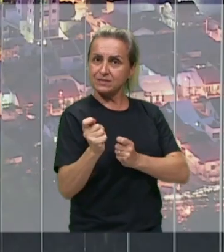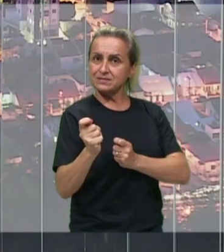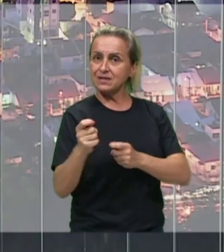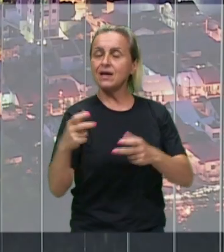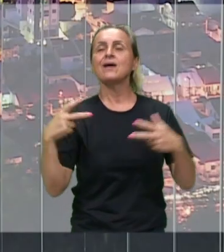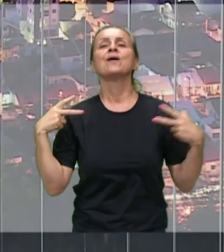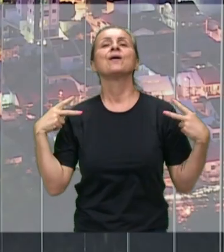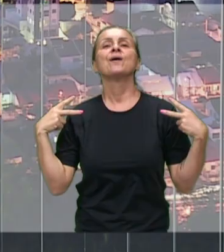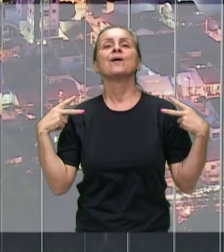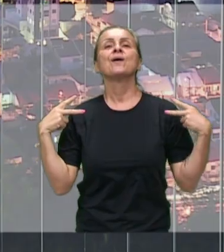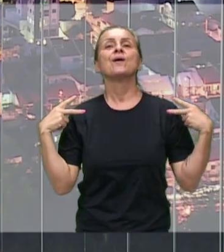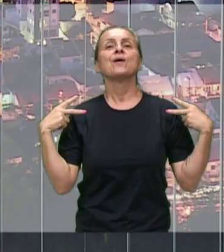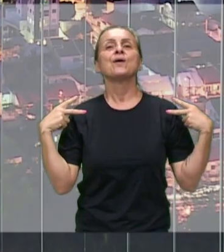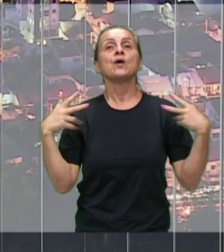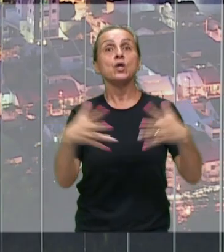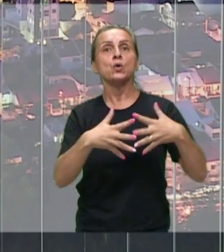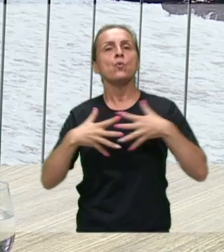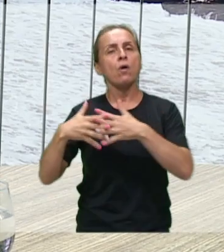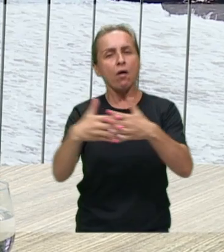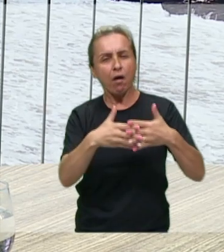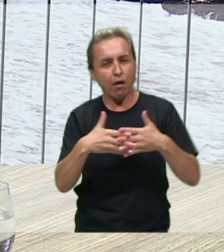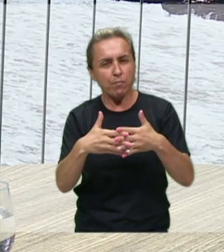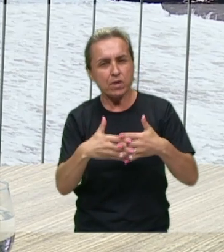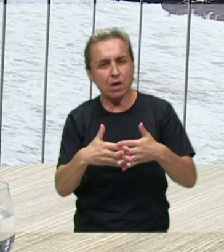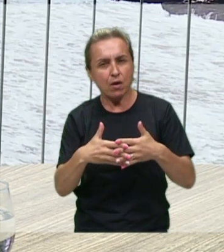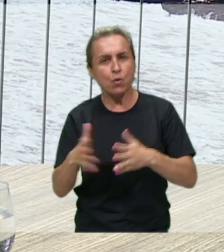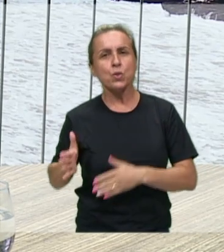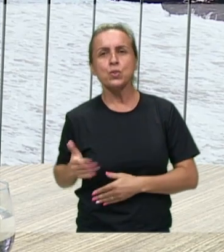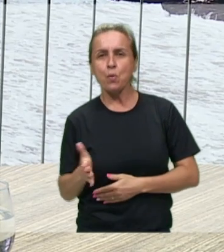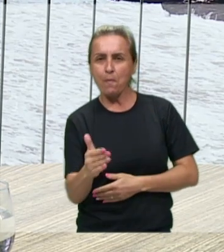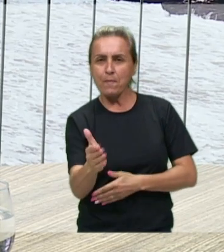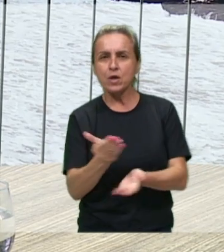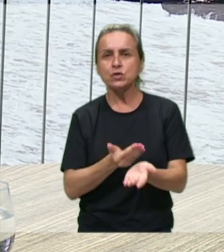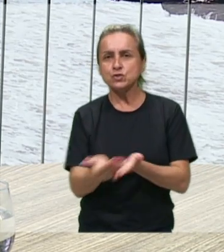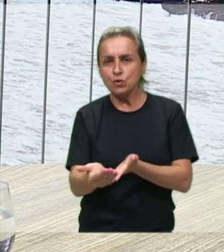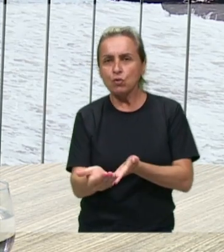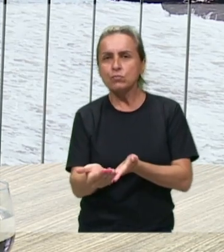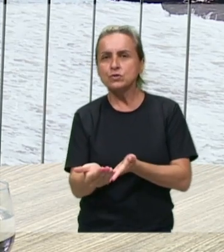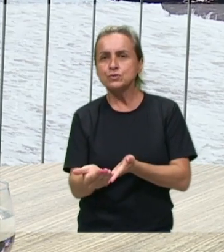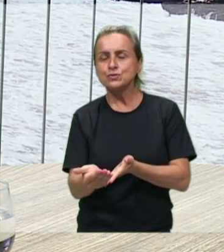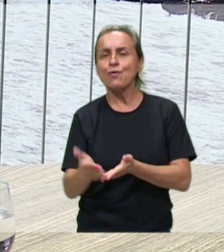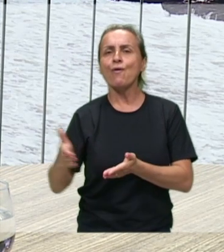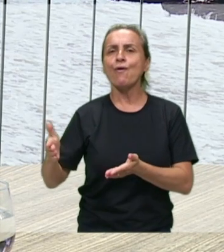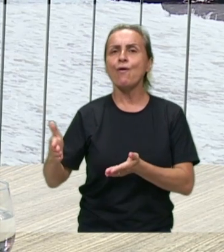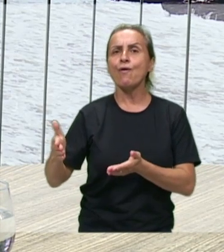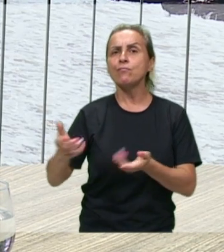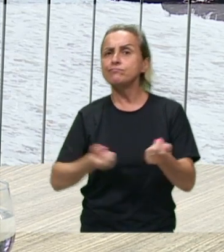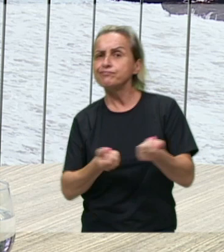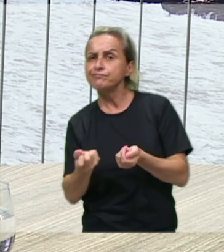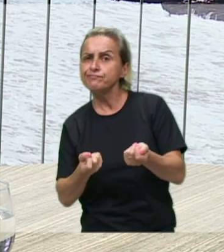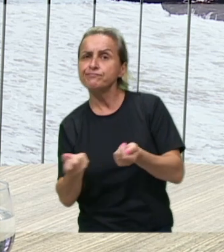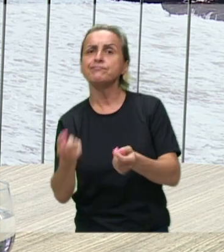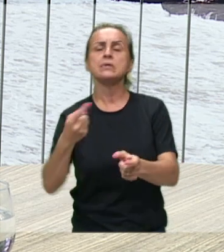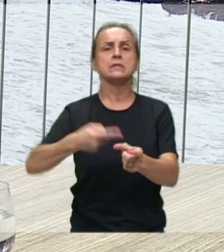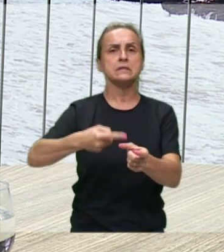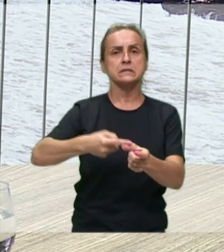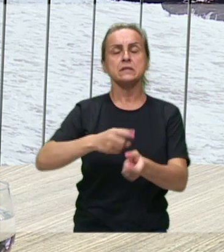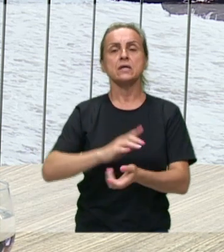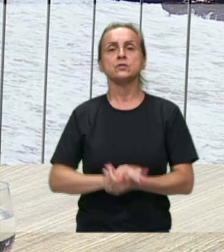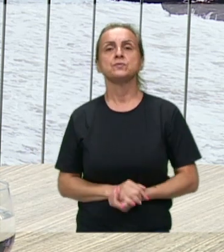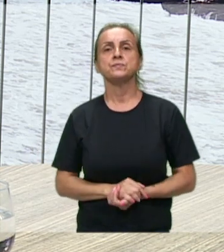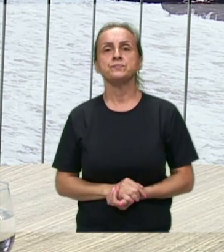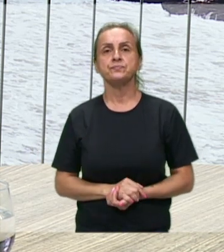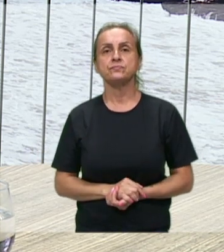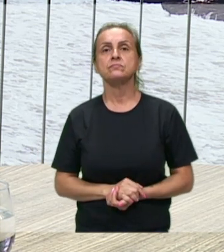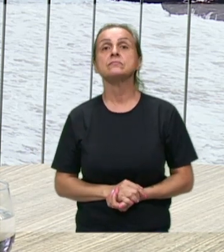nosso caminhão do peixe aqui, começou a circular na cidade, né? A gente deu uma repaginada nele, né? Como eu tinha um grande acesso,